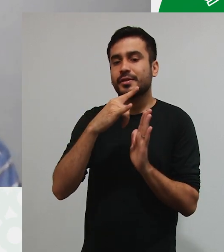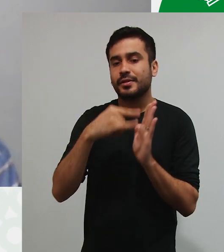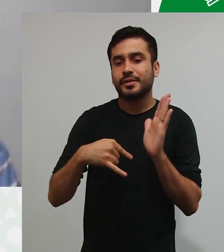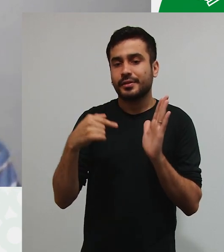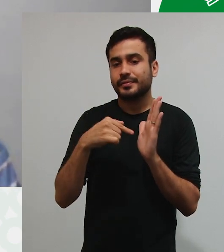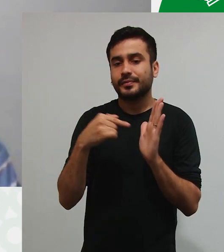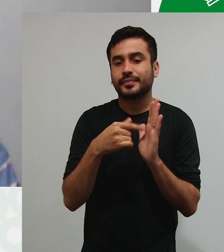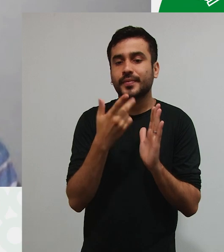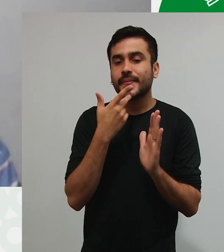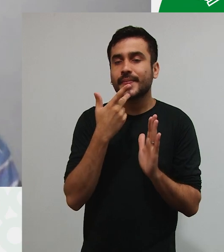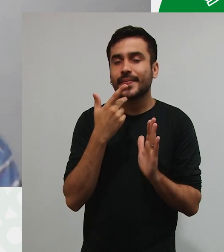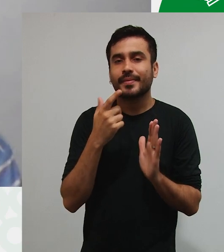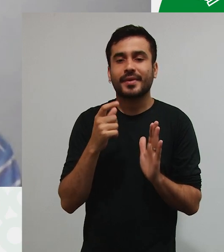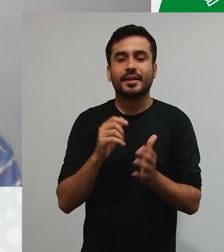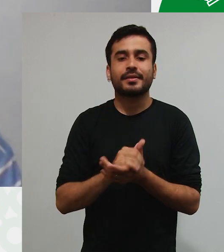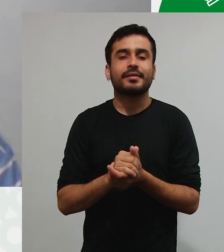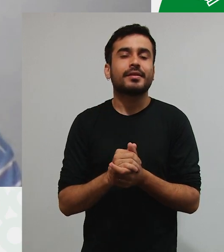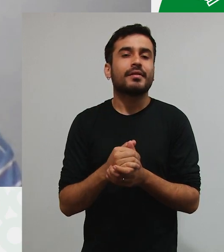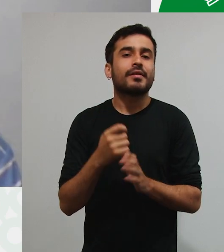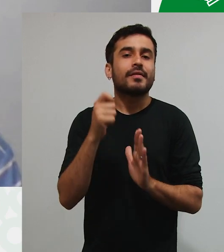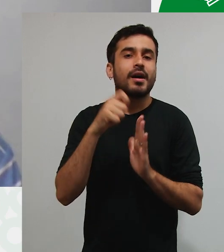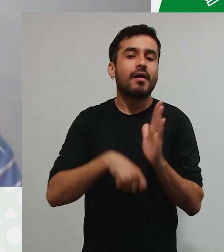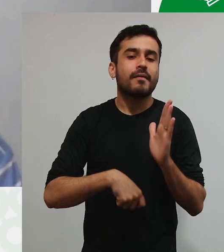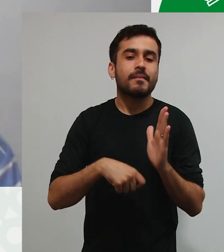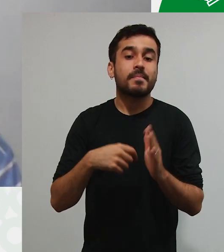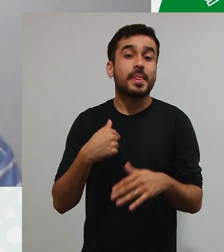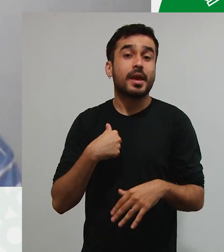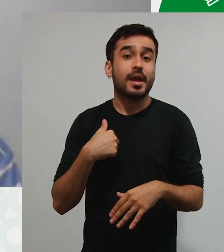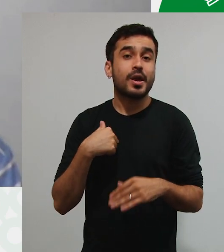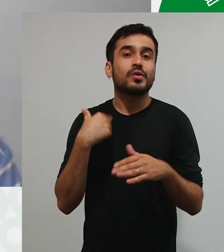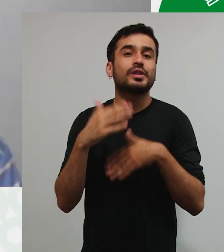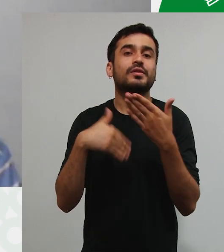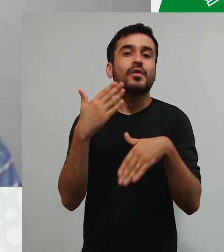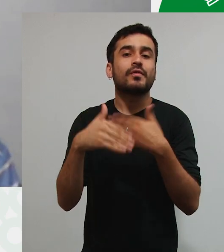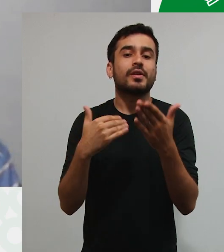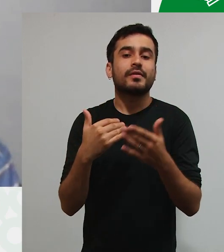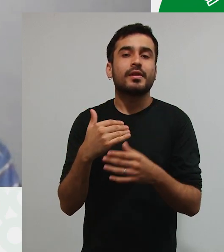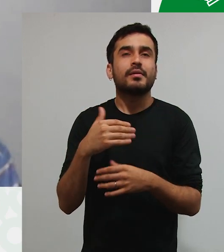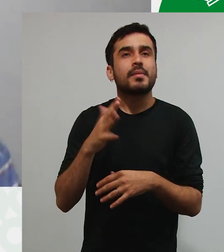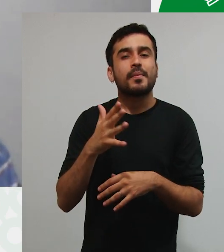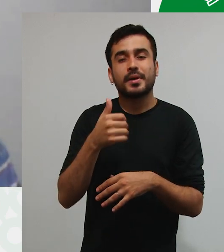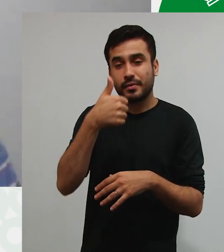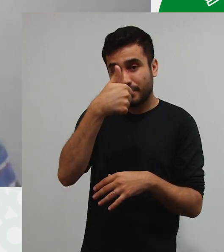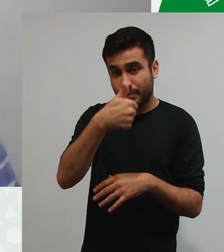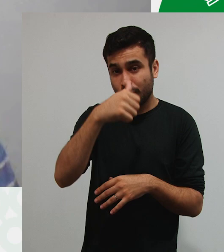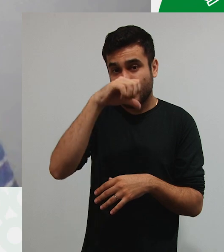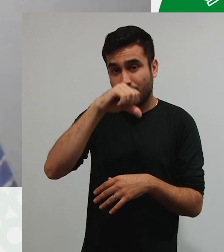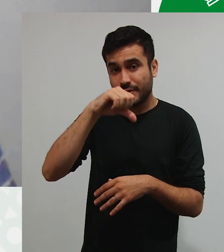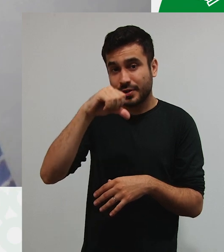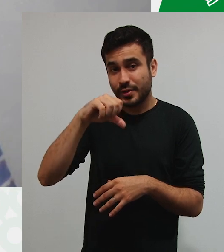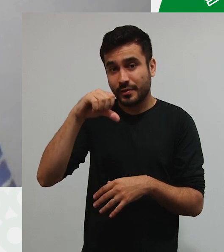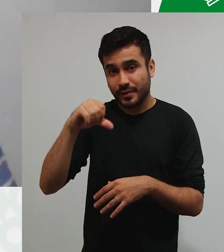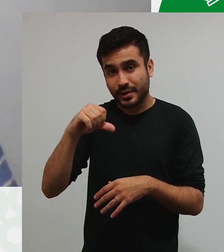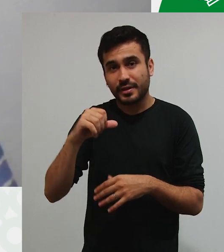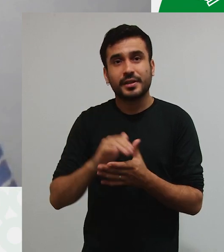proprietário dessa oficina, e a declaração, ela relatava as atividades que eu desenvolvia